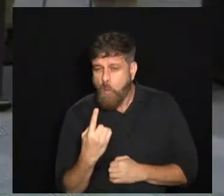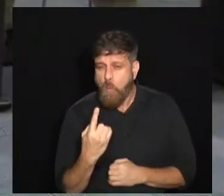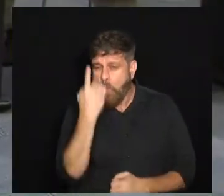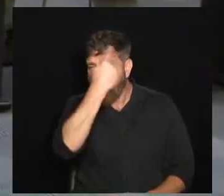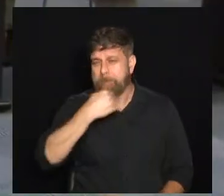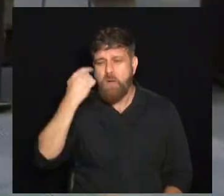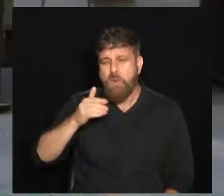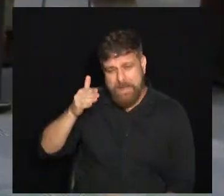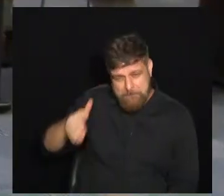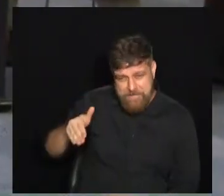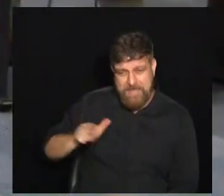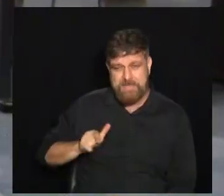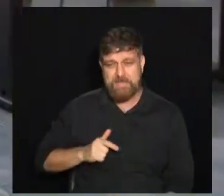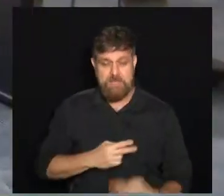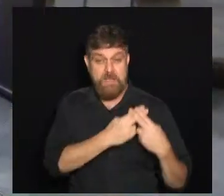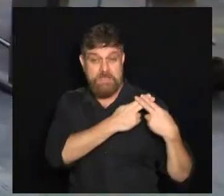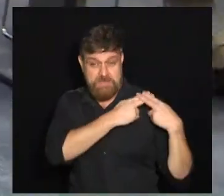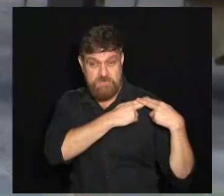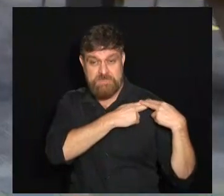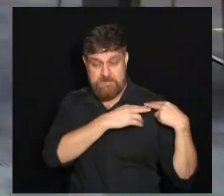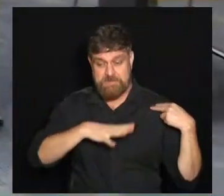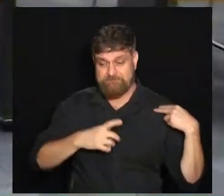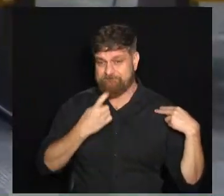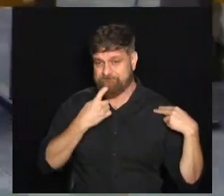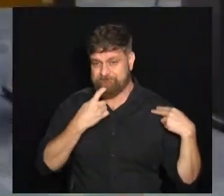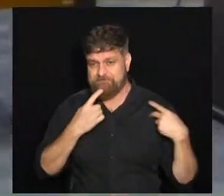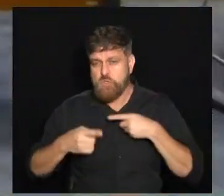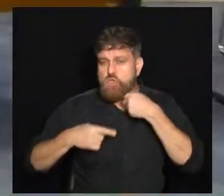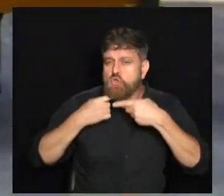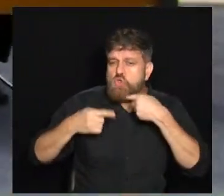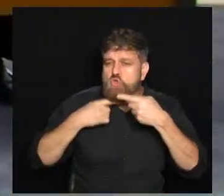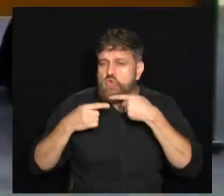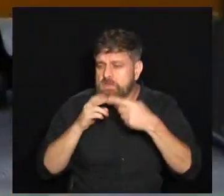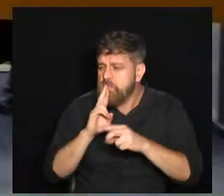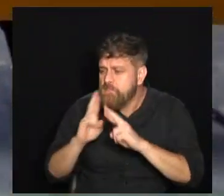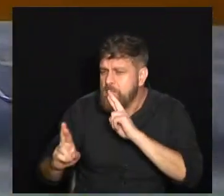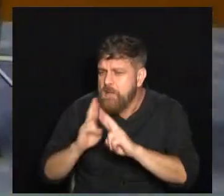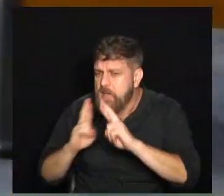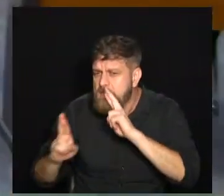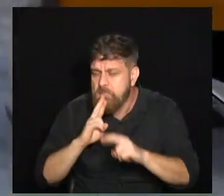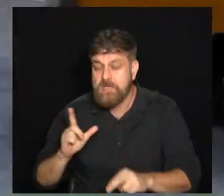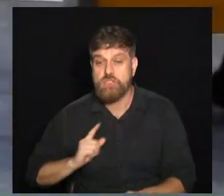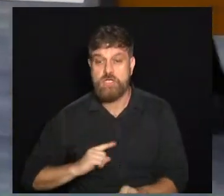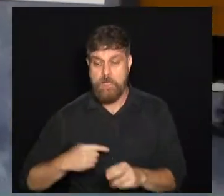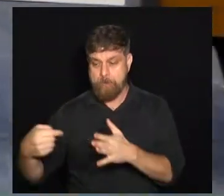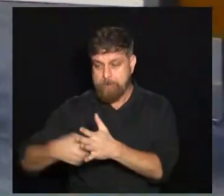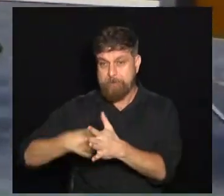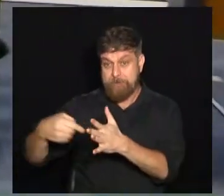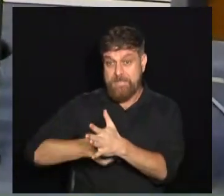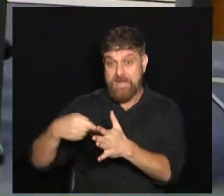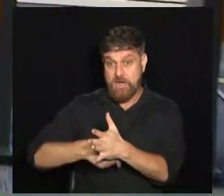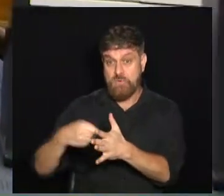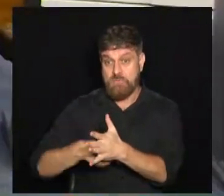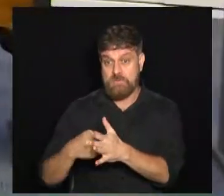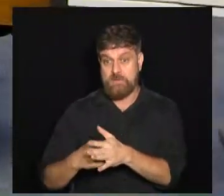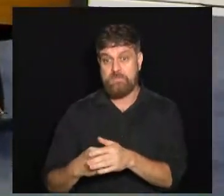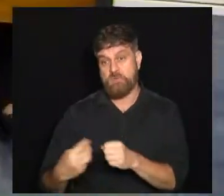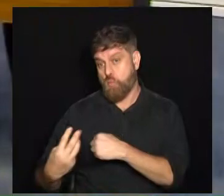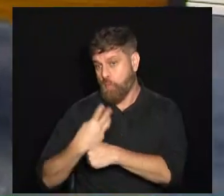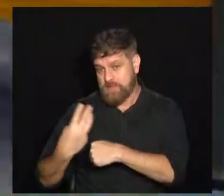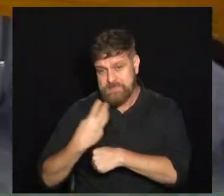1h30, autoridades da cidade esclareceram dúvidas de jornalistas que participaram enviando perguntas via rede